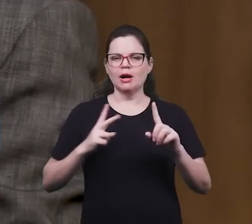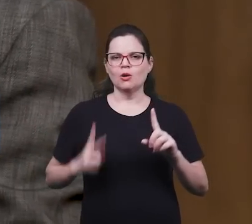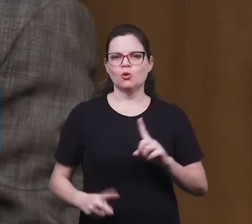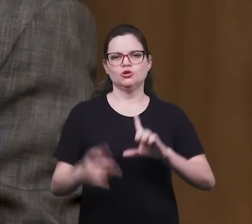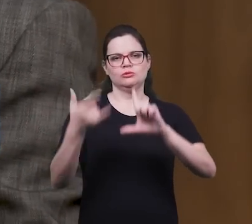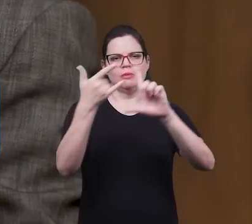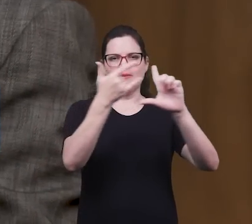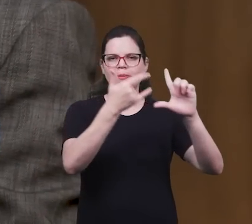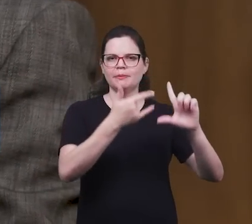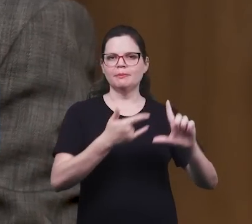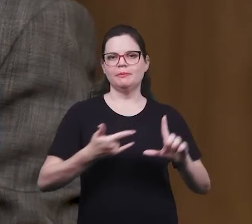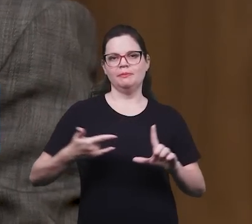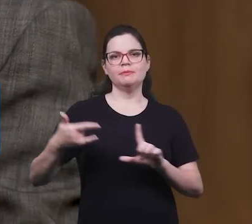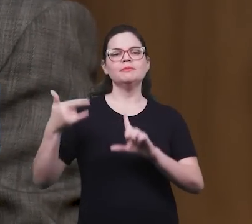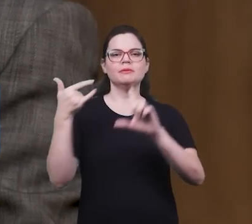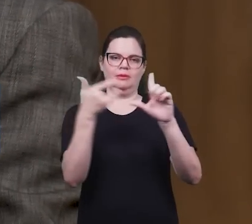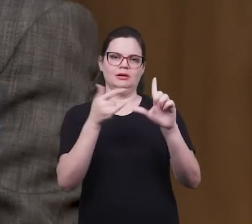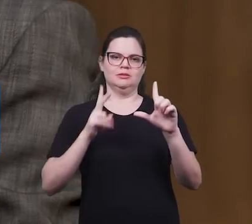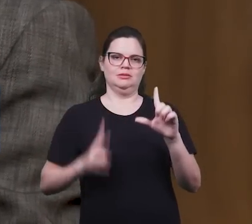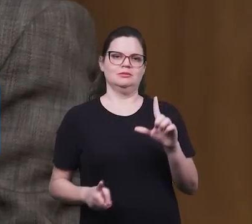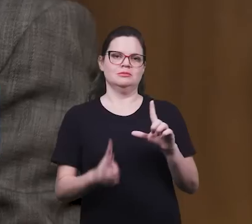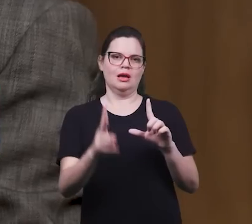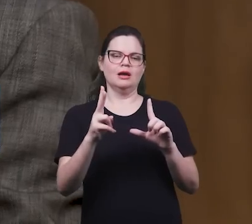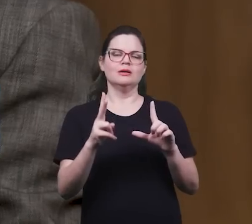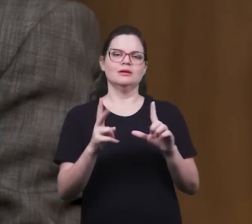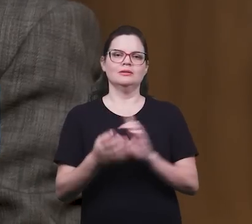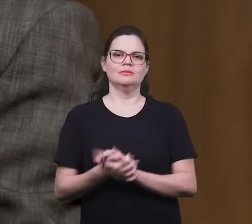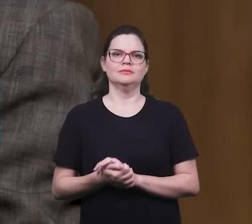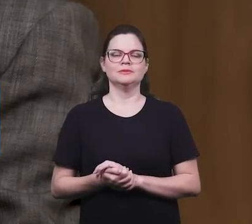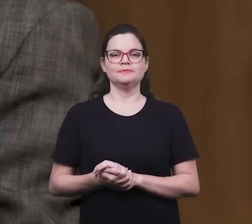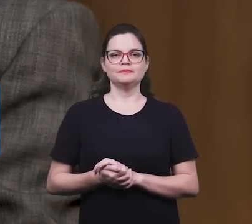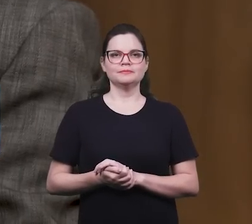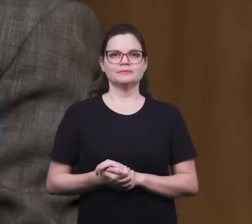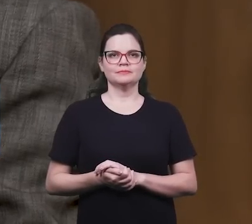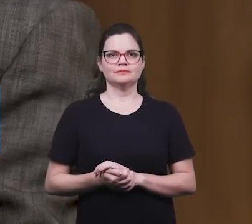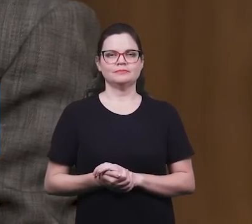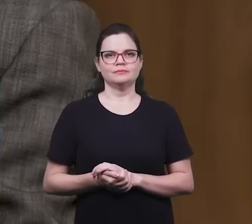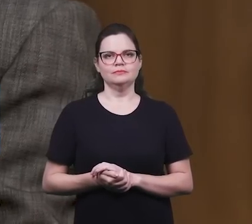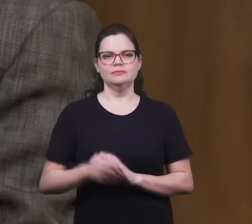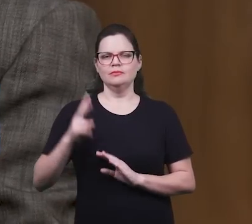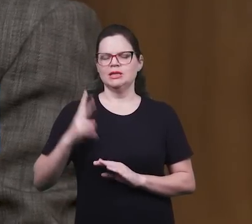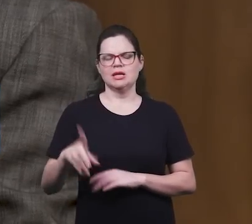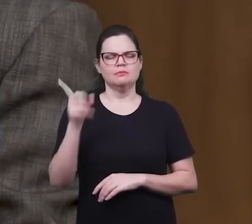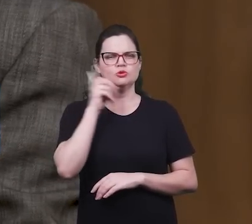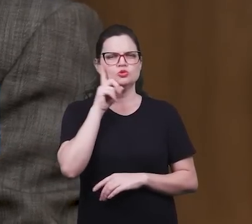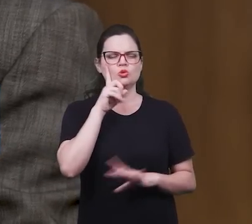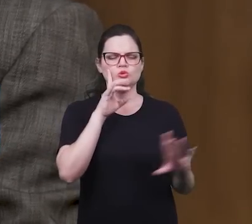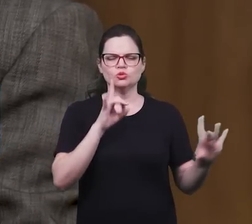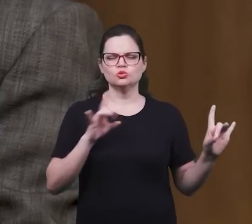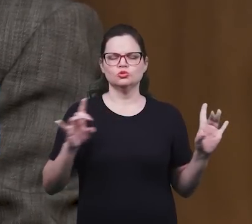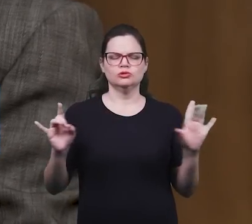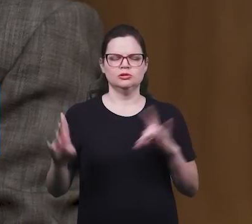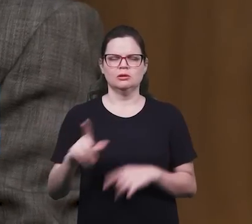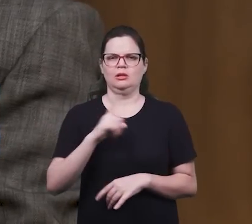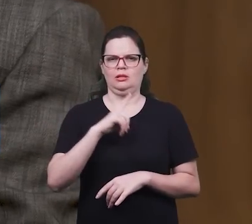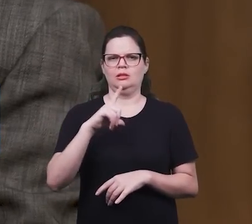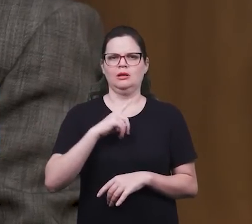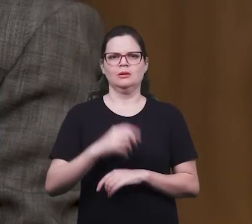dando assistência agora via Zoom, né, via online. E tem havido